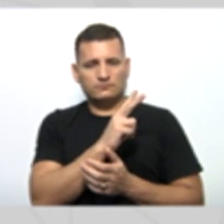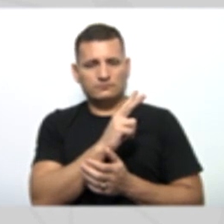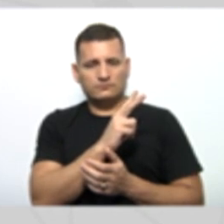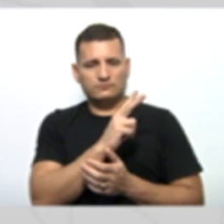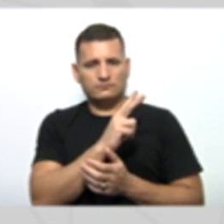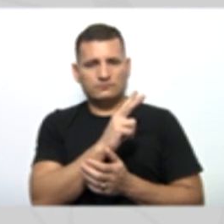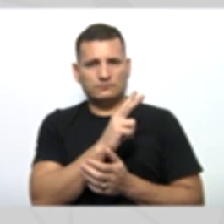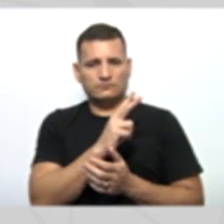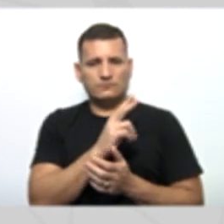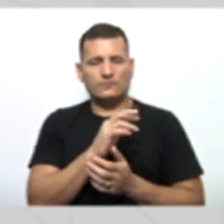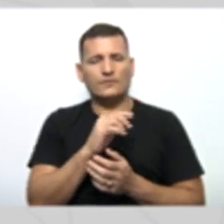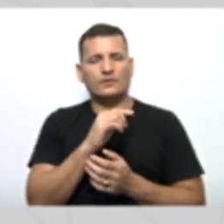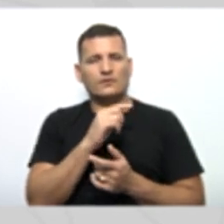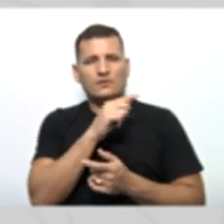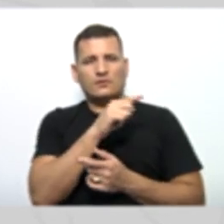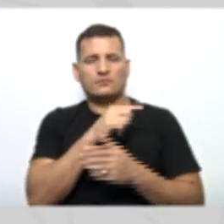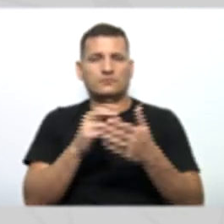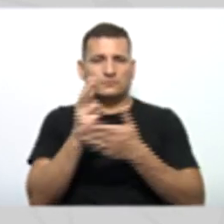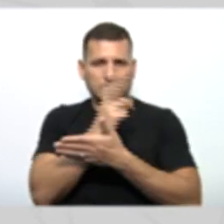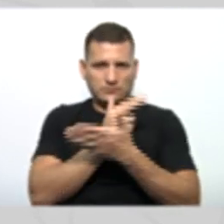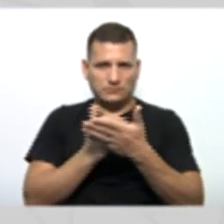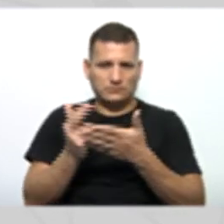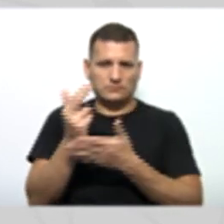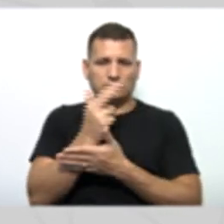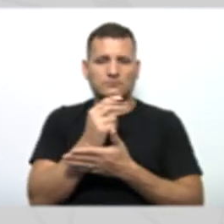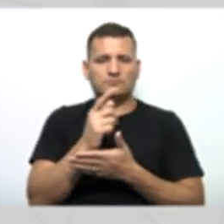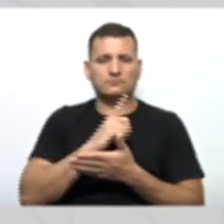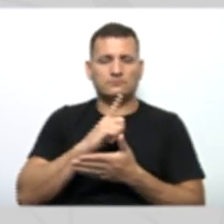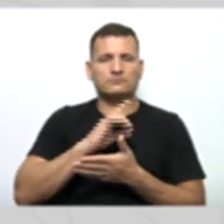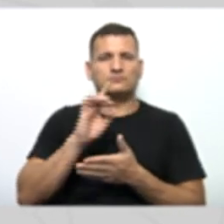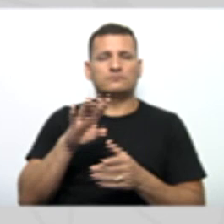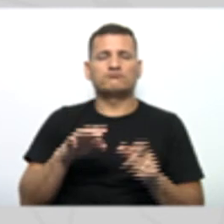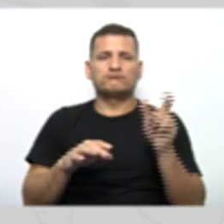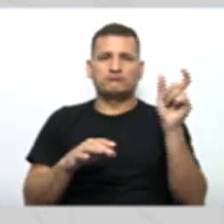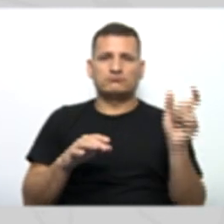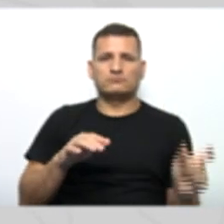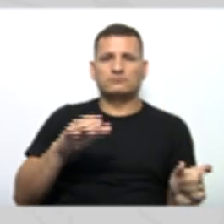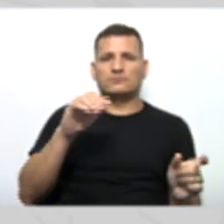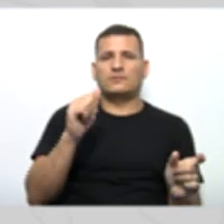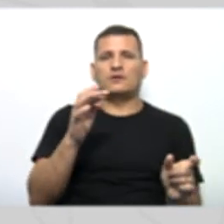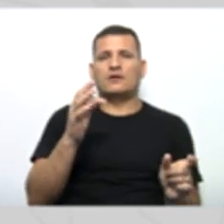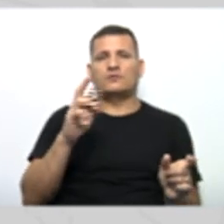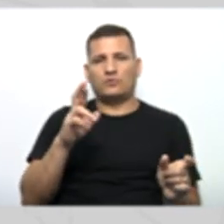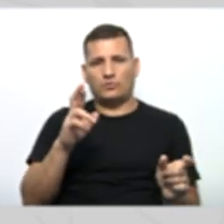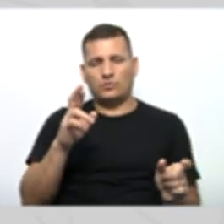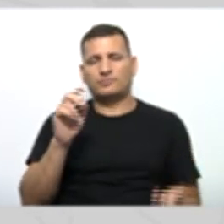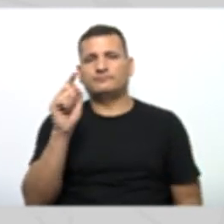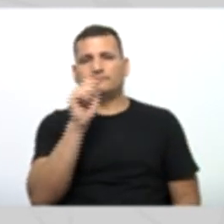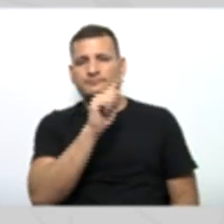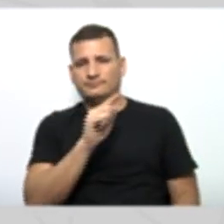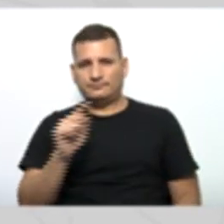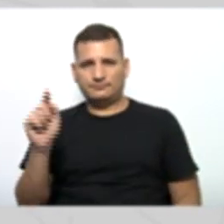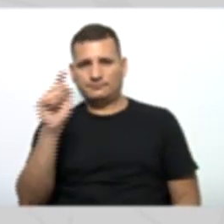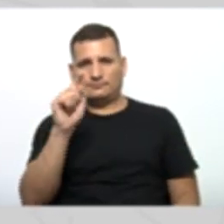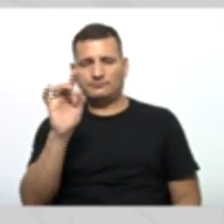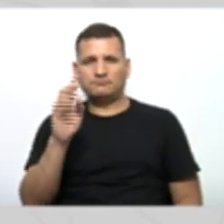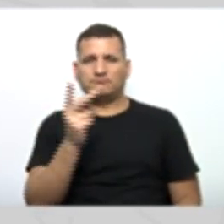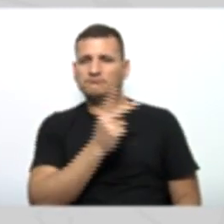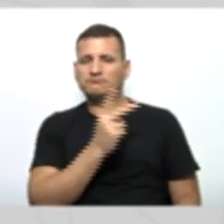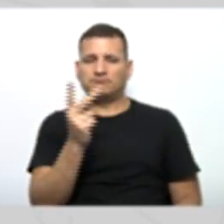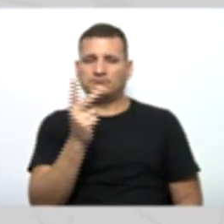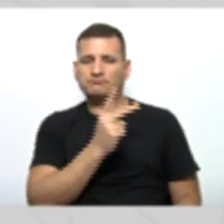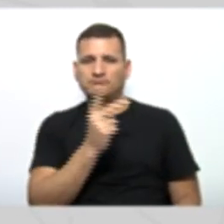ó, ele tem apenas, ó, atores e casos de uso. Veja bem que não foi associado, não tem